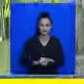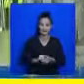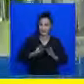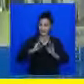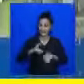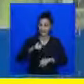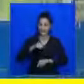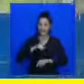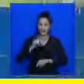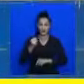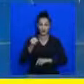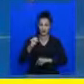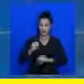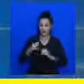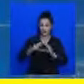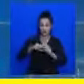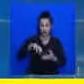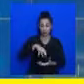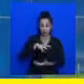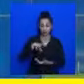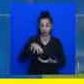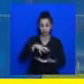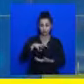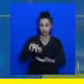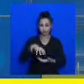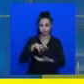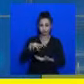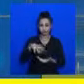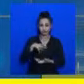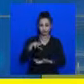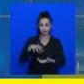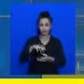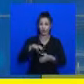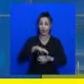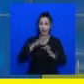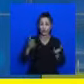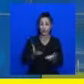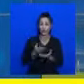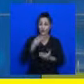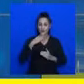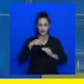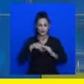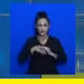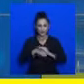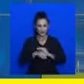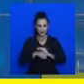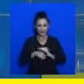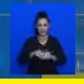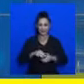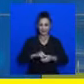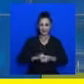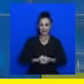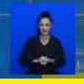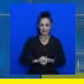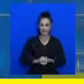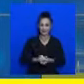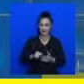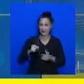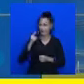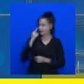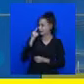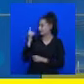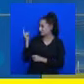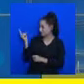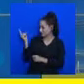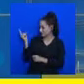E já temos as 80 bolas girando e sendo embaralhadas dentro do nosso globo da Time Mania. E a primeira